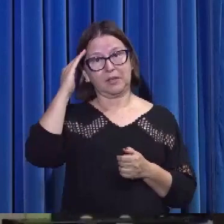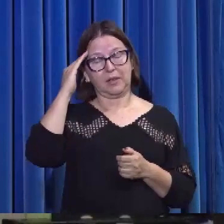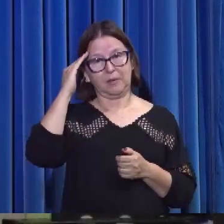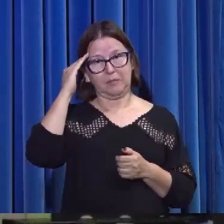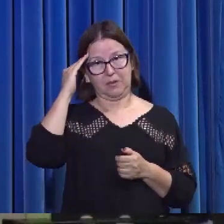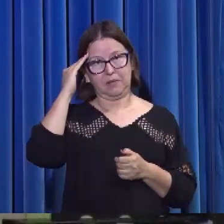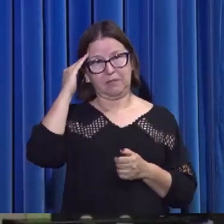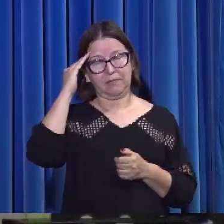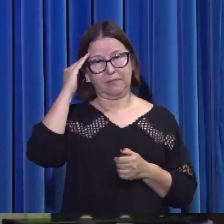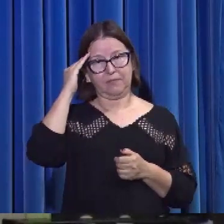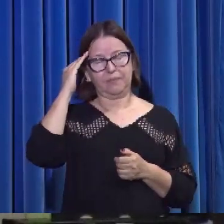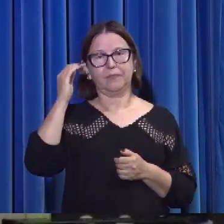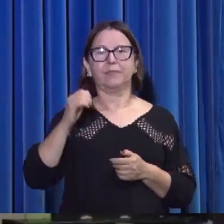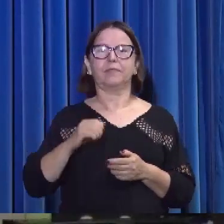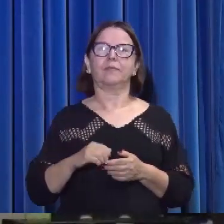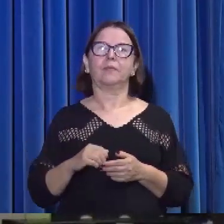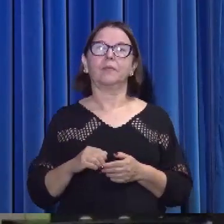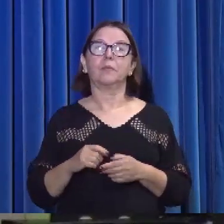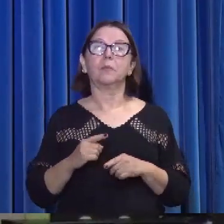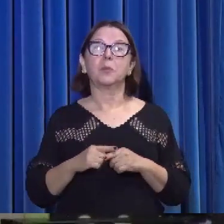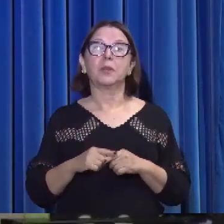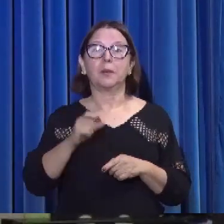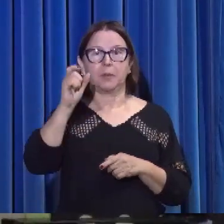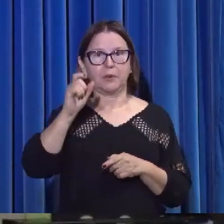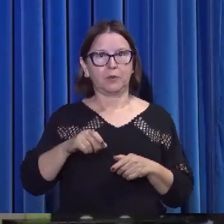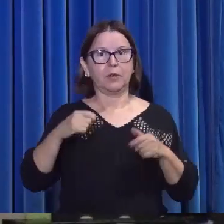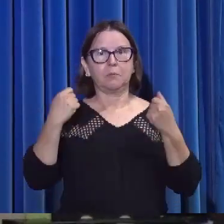ela para refletir. Como é que está a minha vida com Deus?